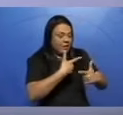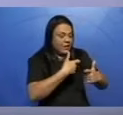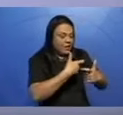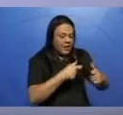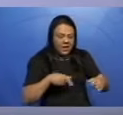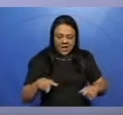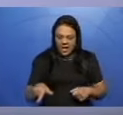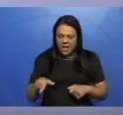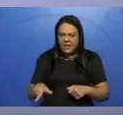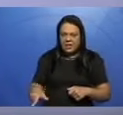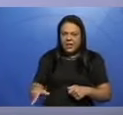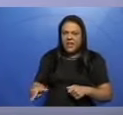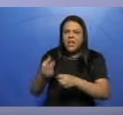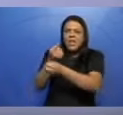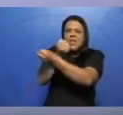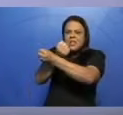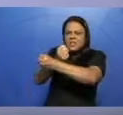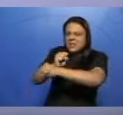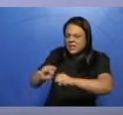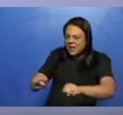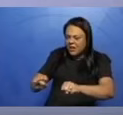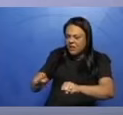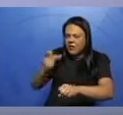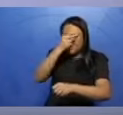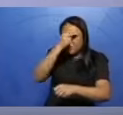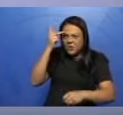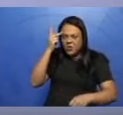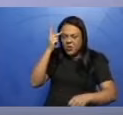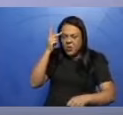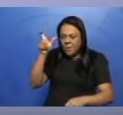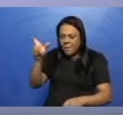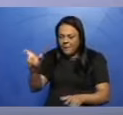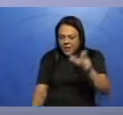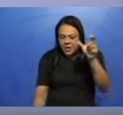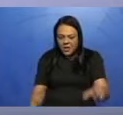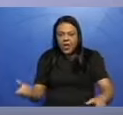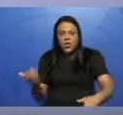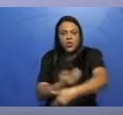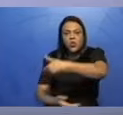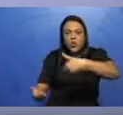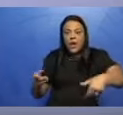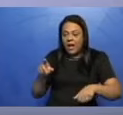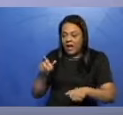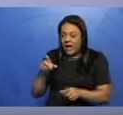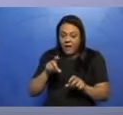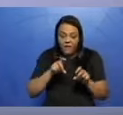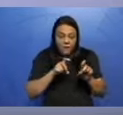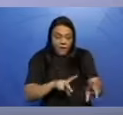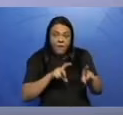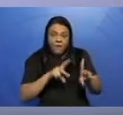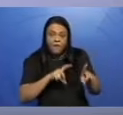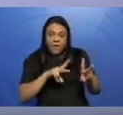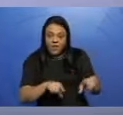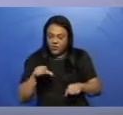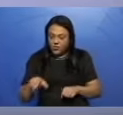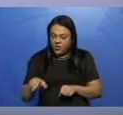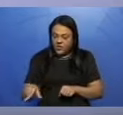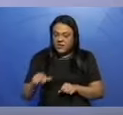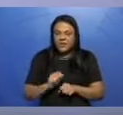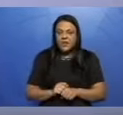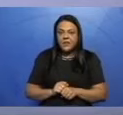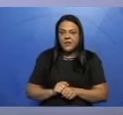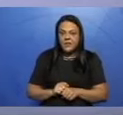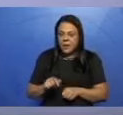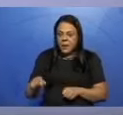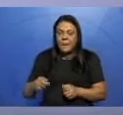de escravos e objetos de troca e venda. Em muitos casos, serviam de pagamento às